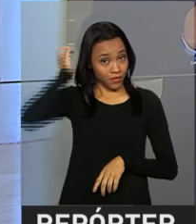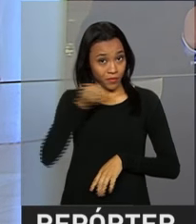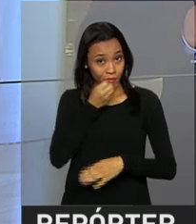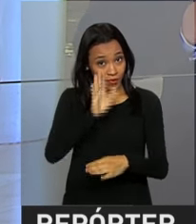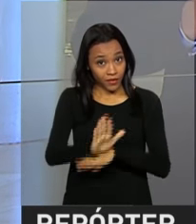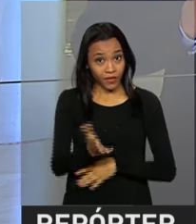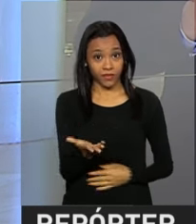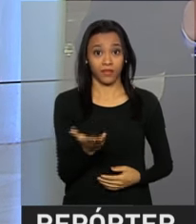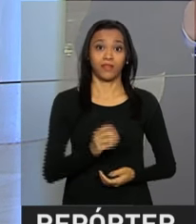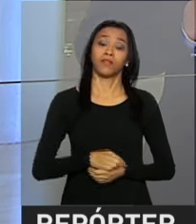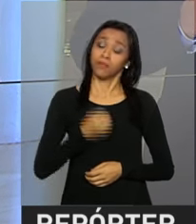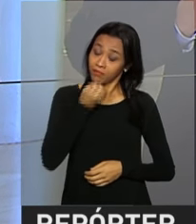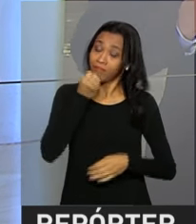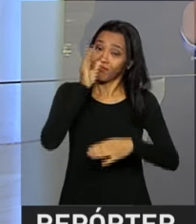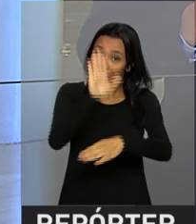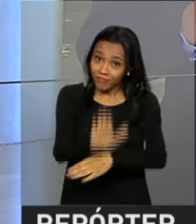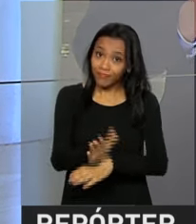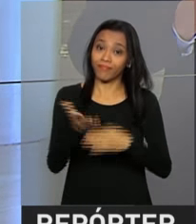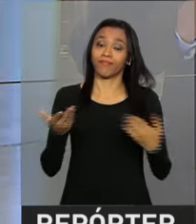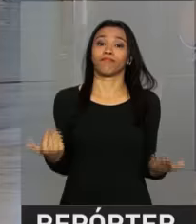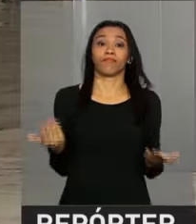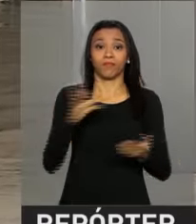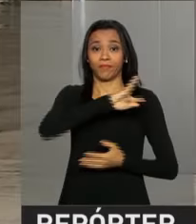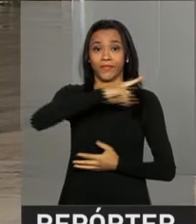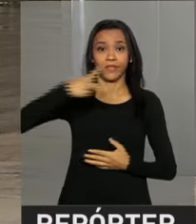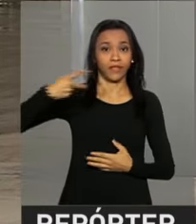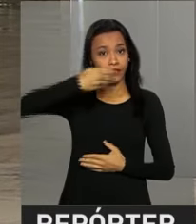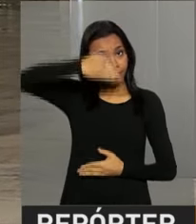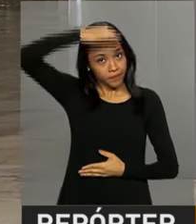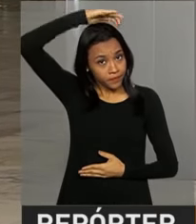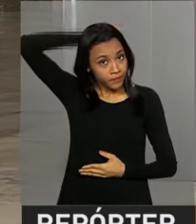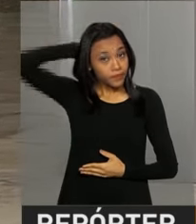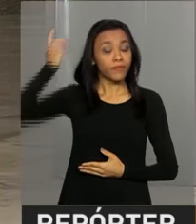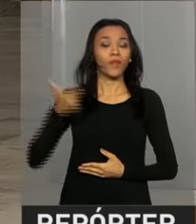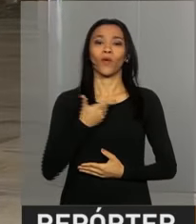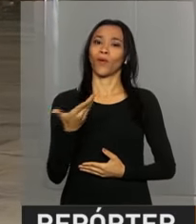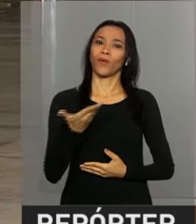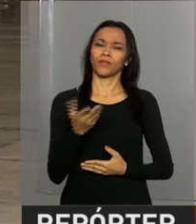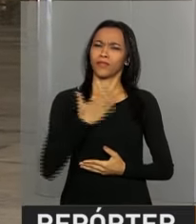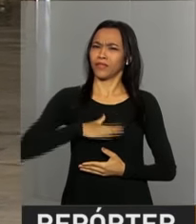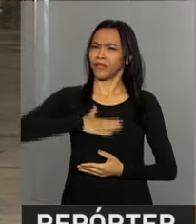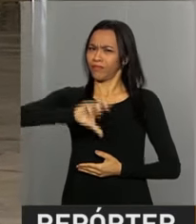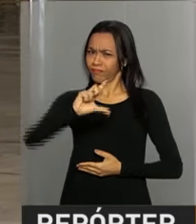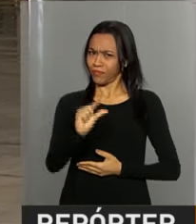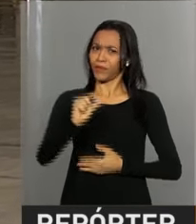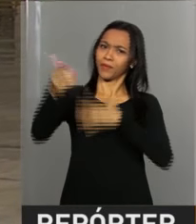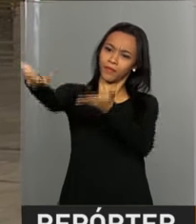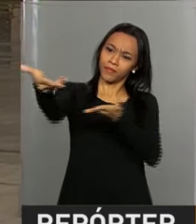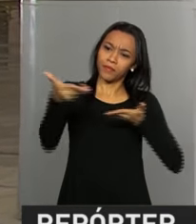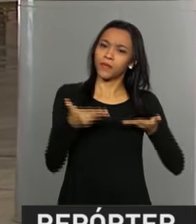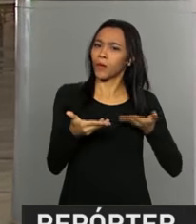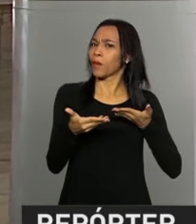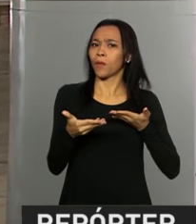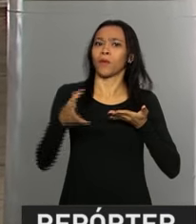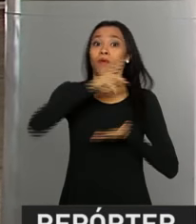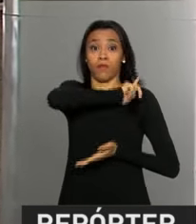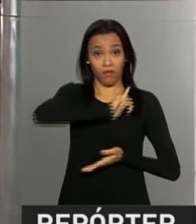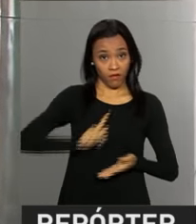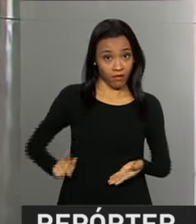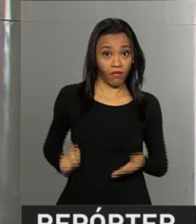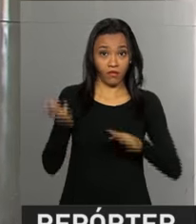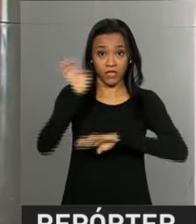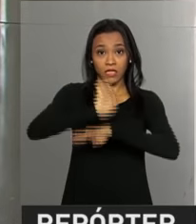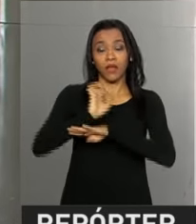tarde. Boa tarde, Leandro. O presidente em exercício, Michel Temer, recebe em instantes aqui no Palácio do Planalto o governador